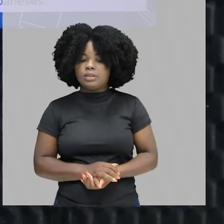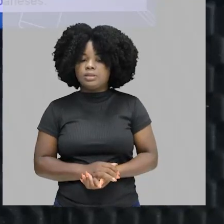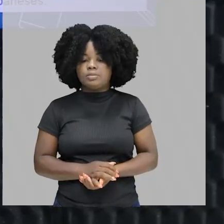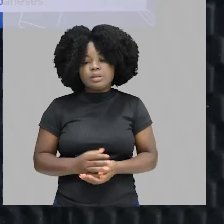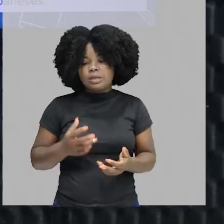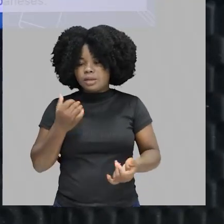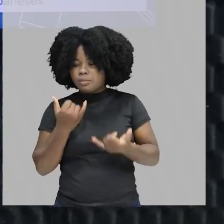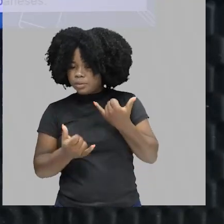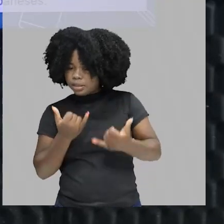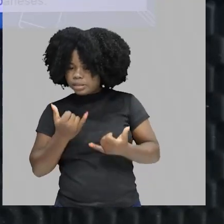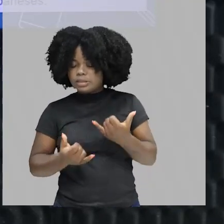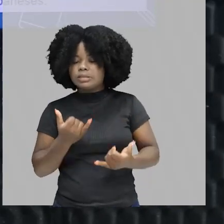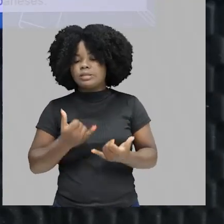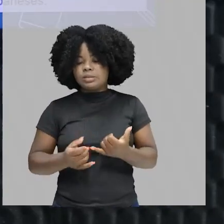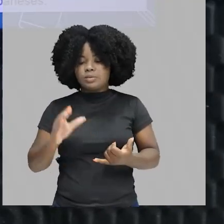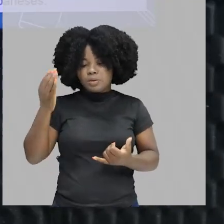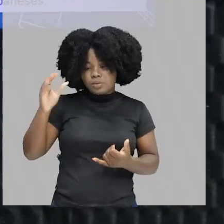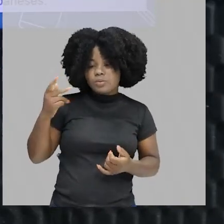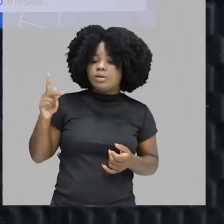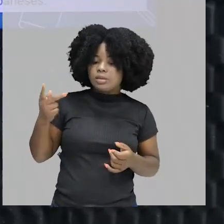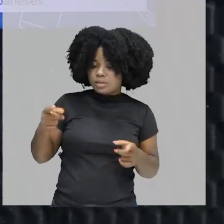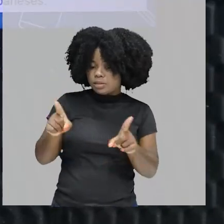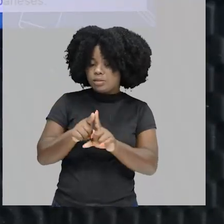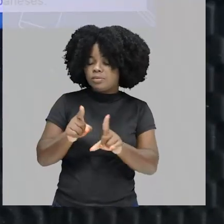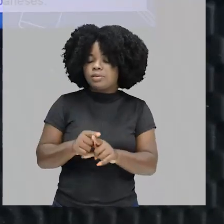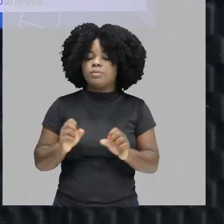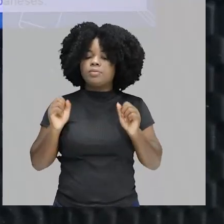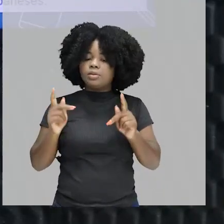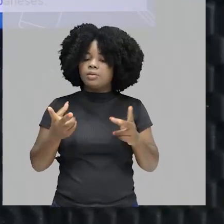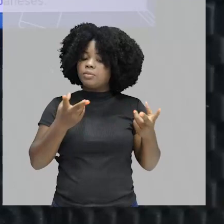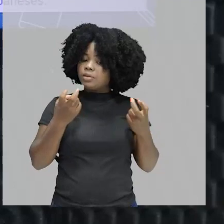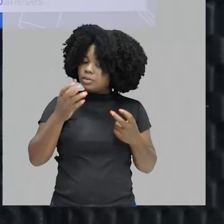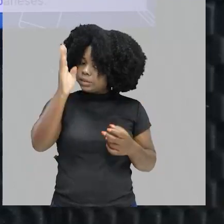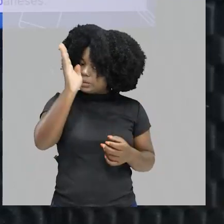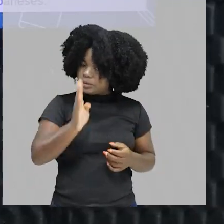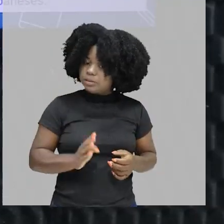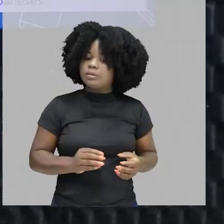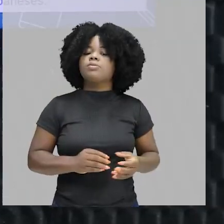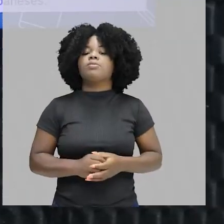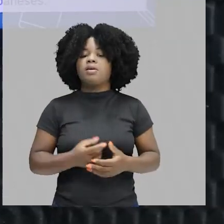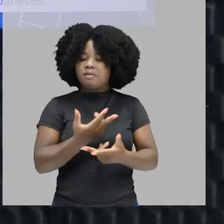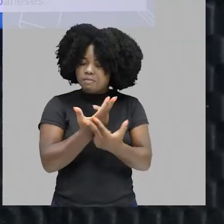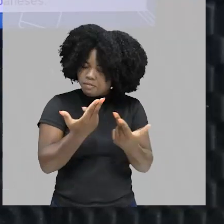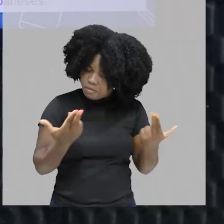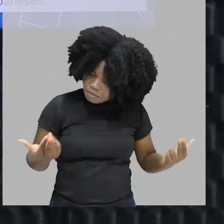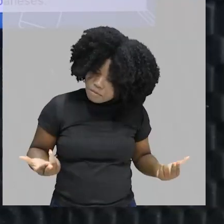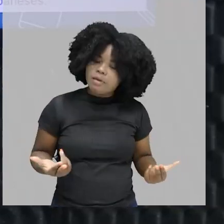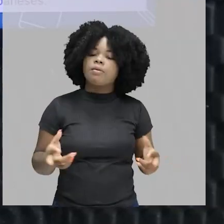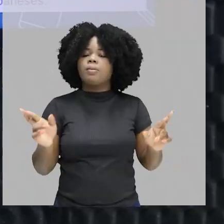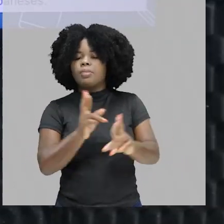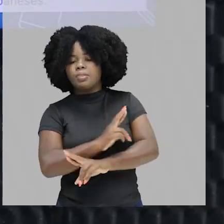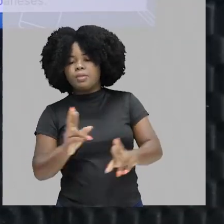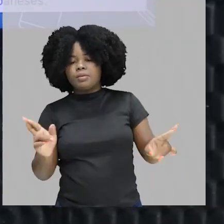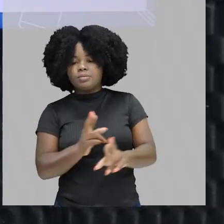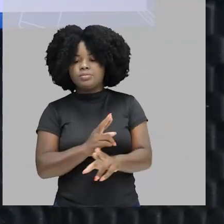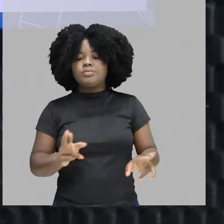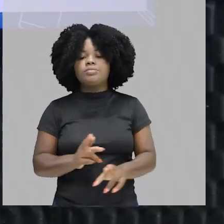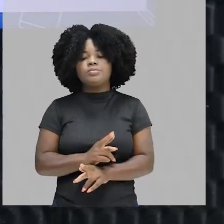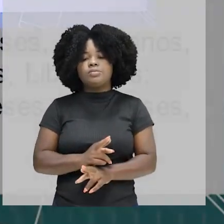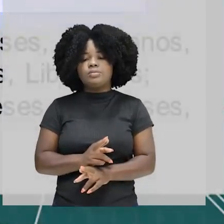região de origem. Belezinha? Então, a gente percebe que o Brasil é extremamente diversificado em relação às suas correntes